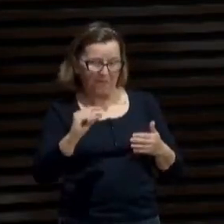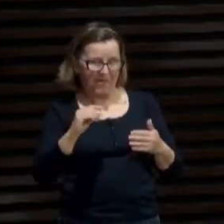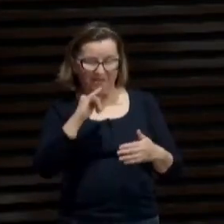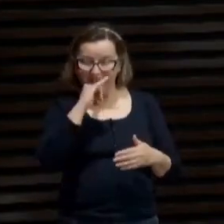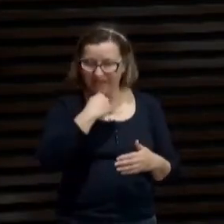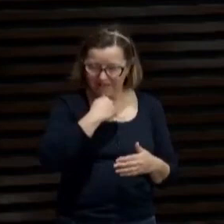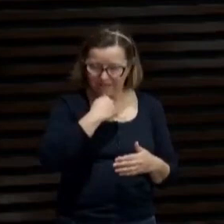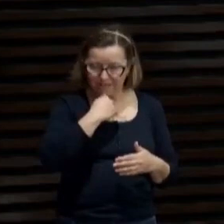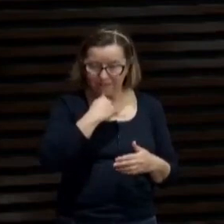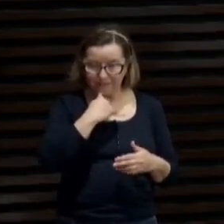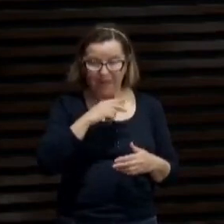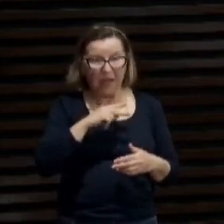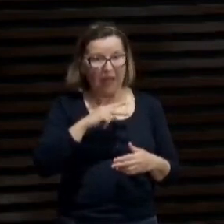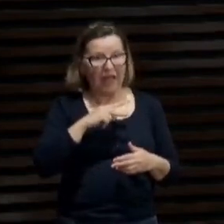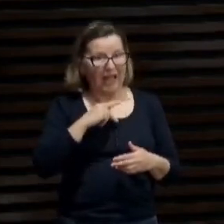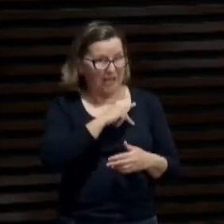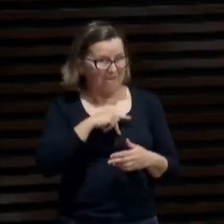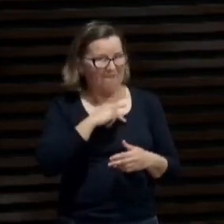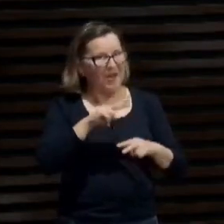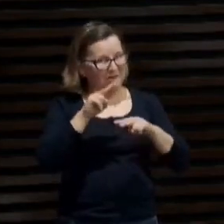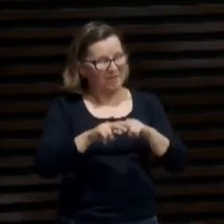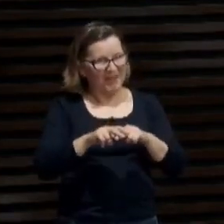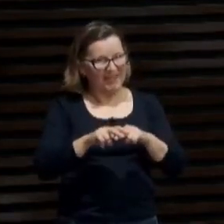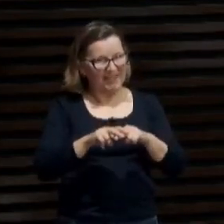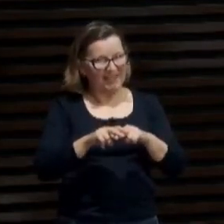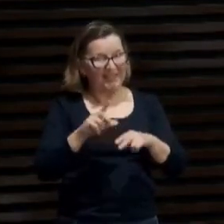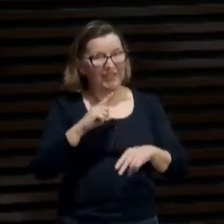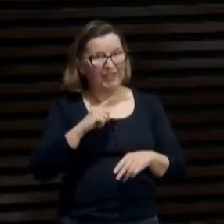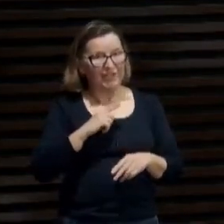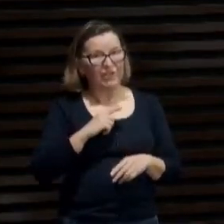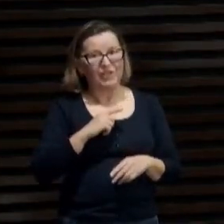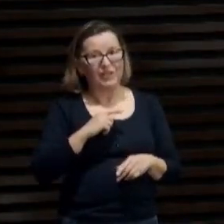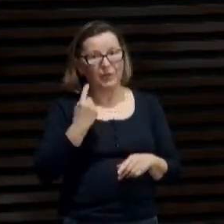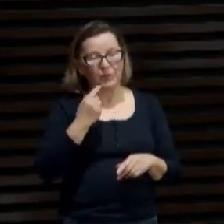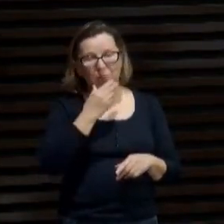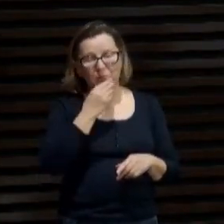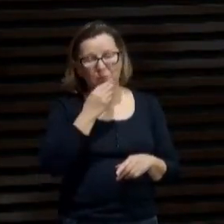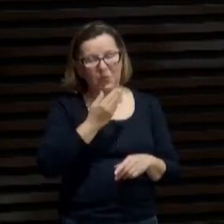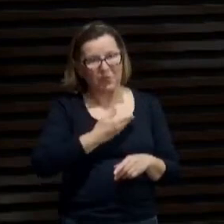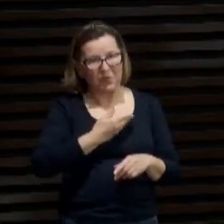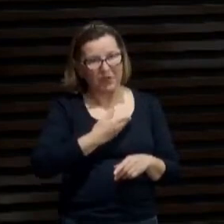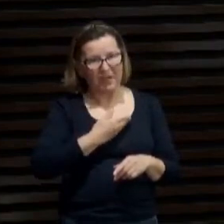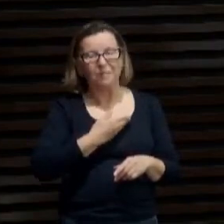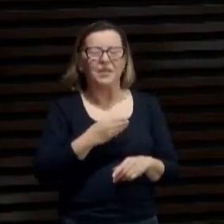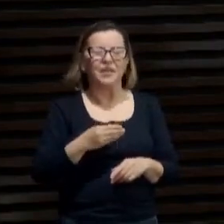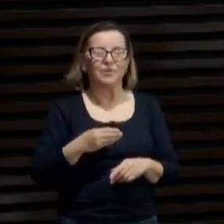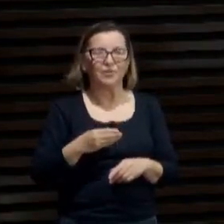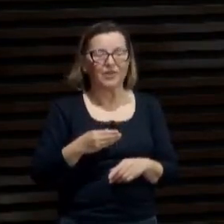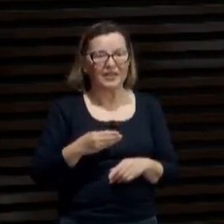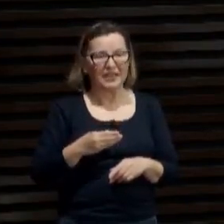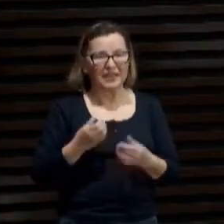Epafrodito, Paulo estava na cadeia. O Epafrodito era um irmão lá de Filipos. Os irmãos de Filipos ouviram que Paulo estava preso, estava mal. Falaram assim, vamos mandar